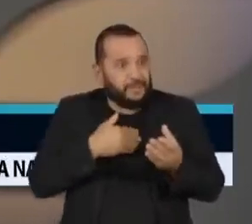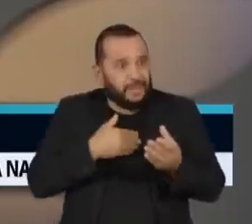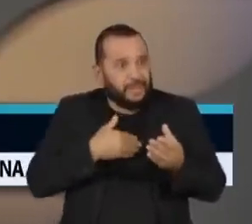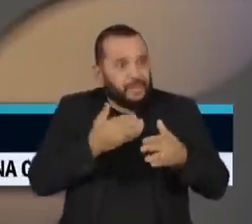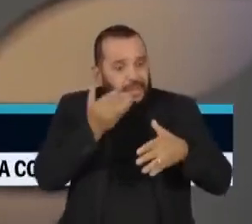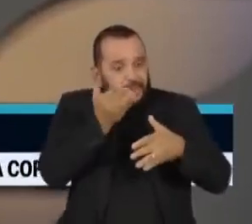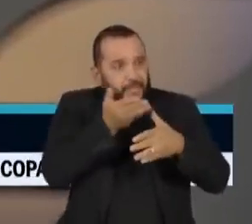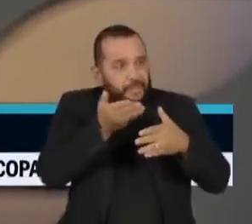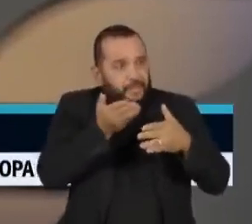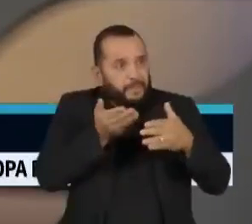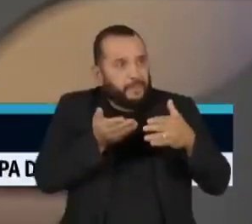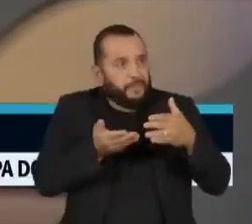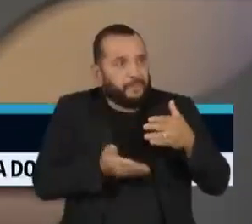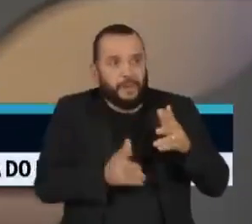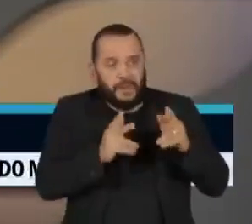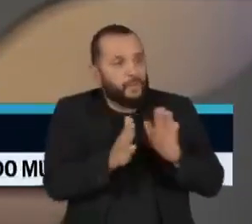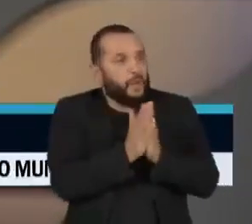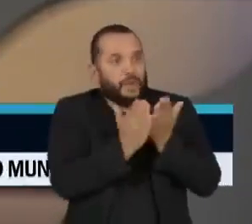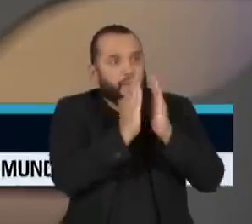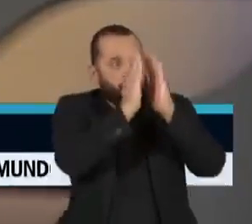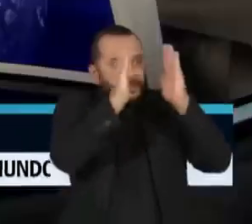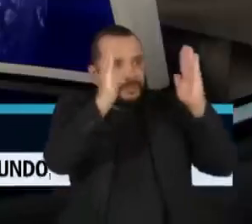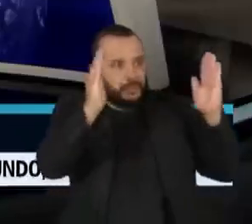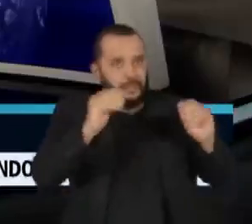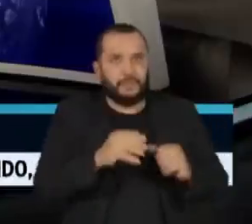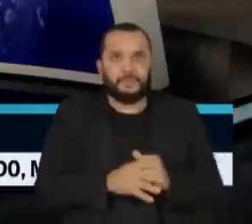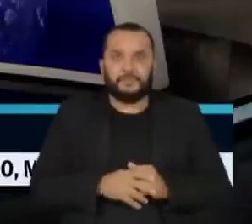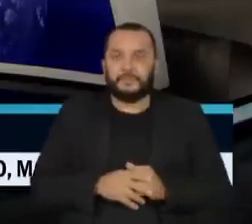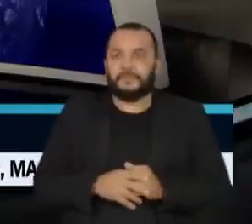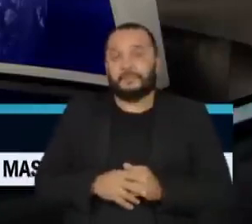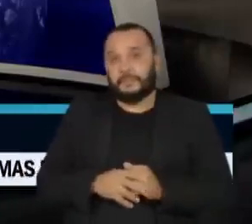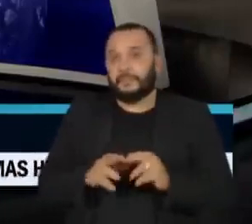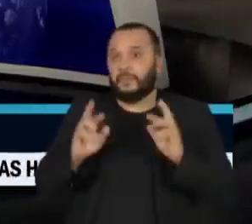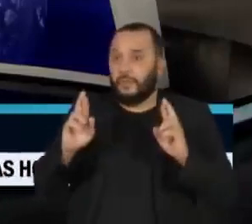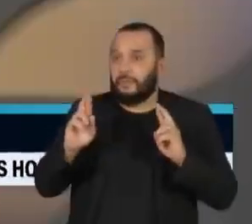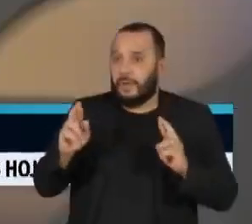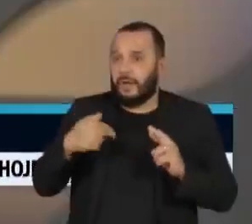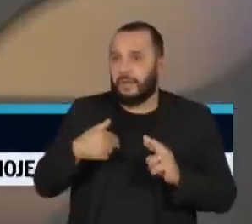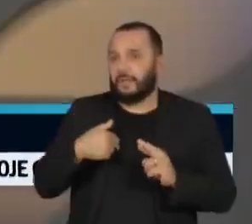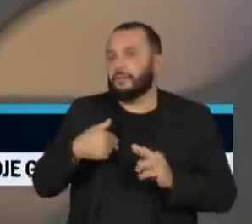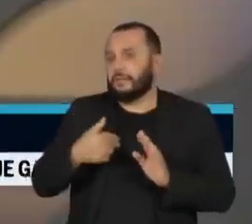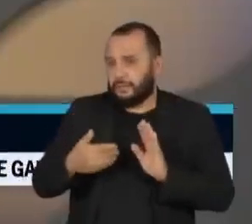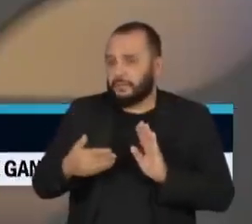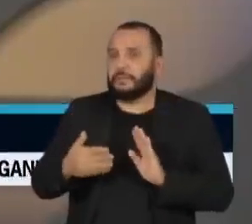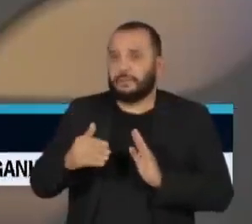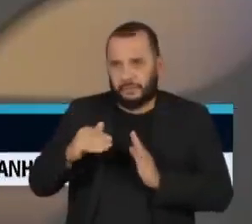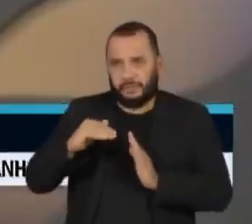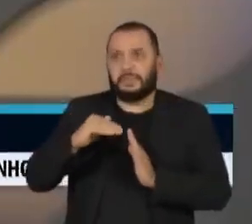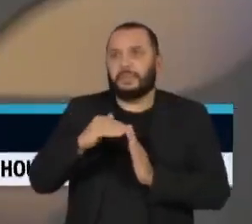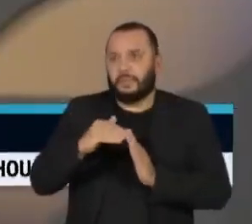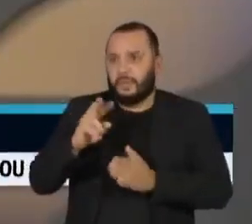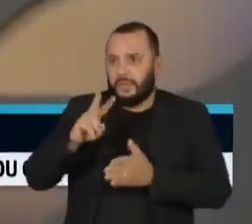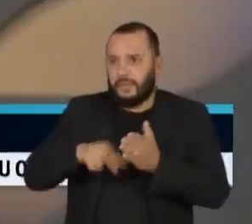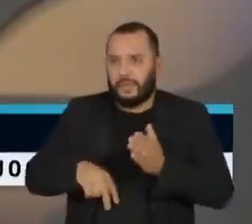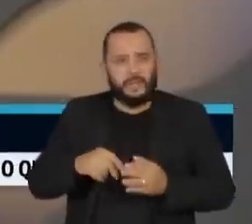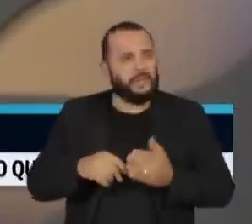uma biblioteca a Bíblia, não é um livro só. Então, esperamos que os senadores leiam, não é? Agora, seria melhor se eles derrubassem isso aí, né?